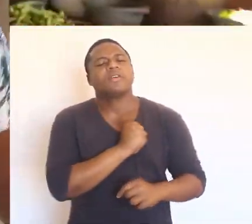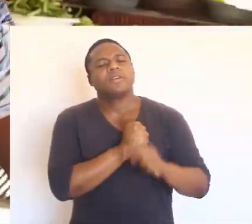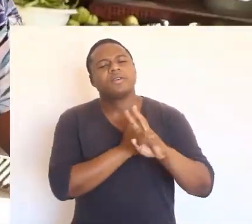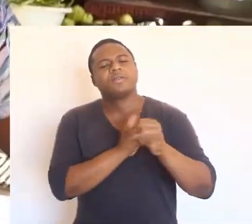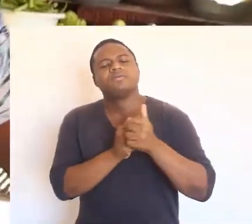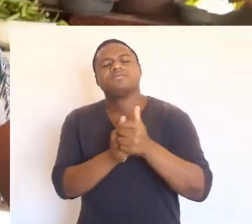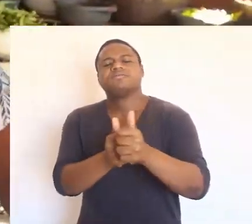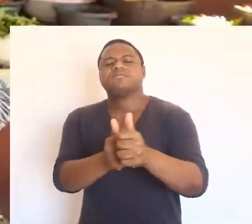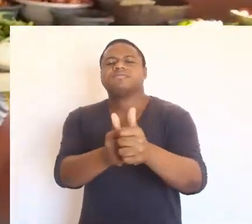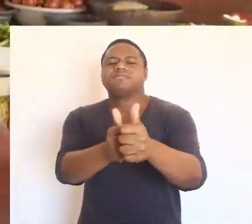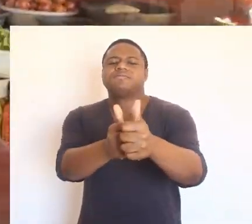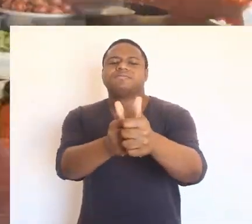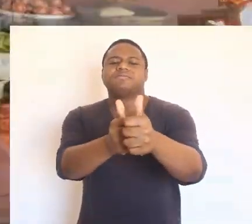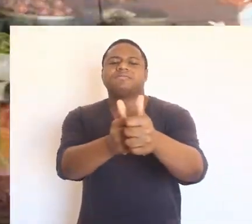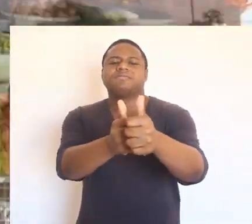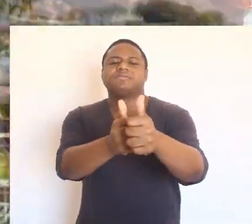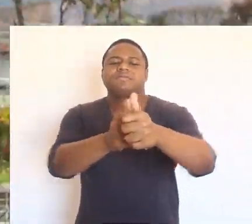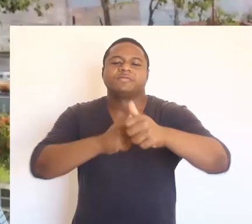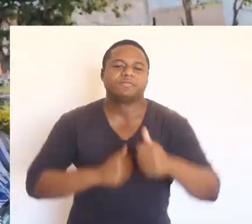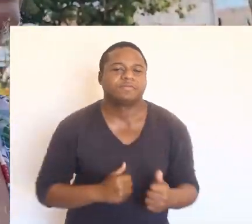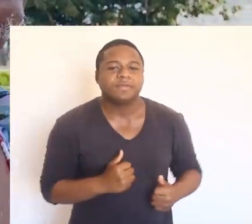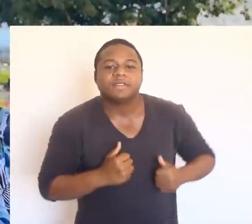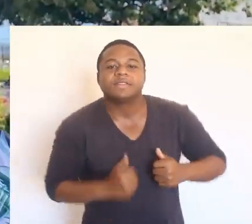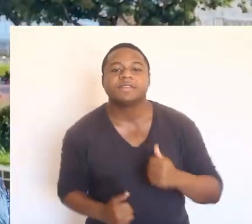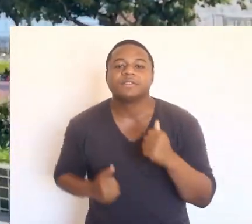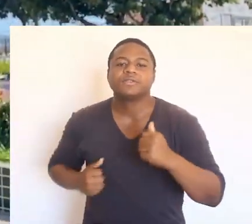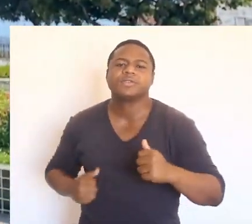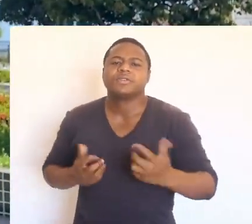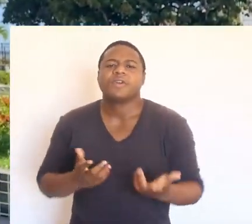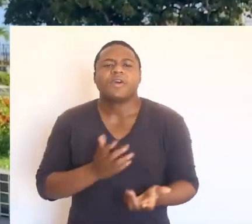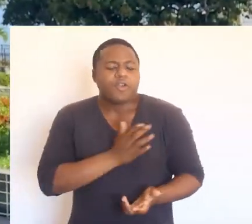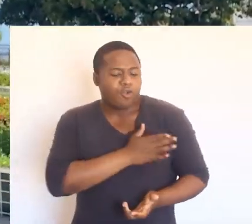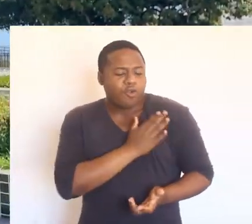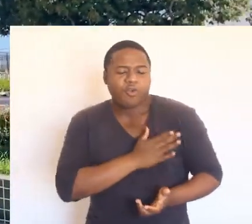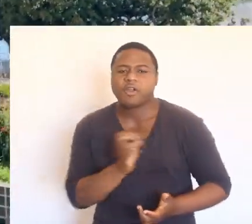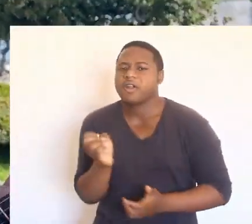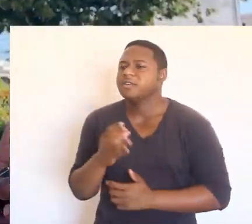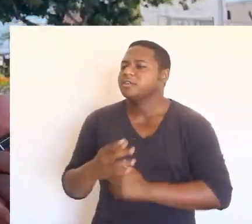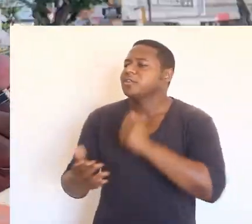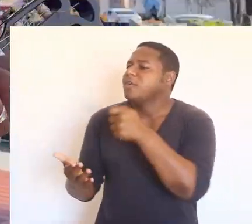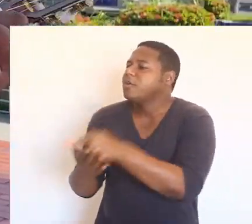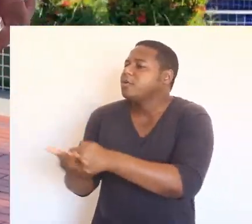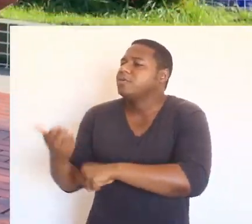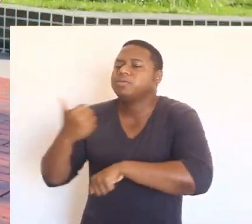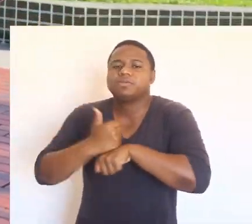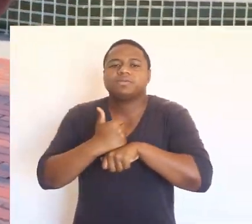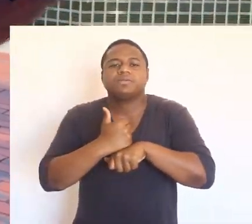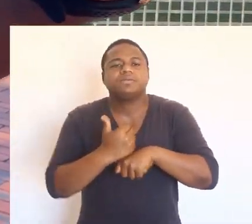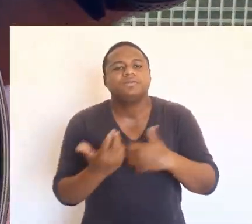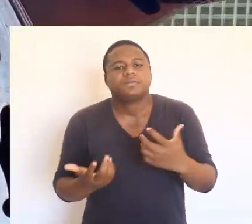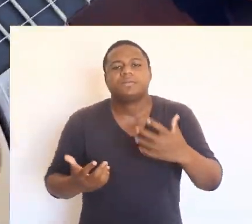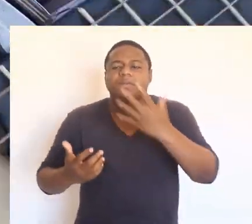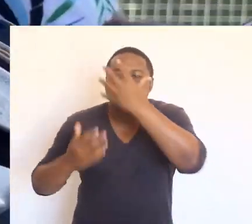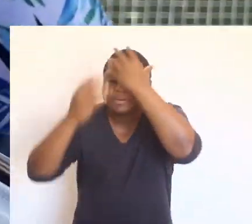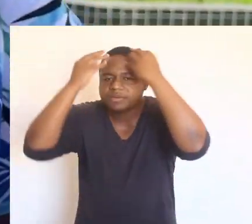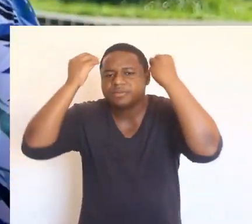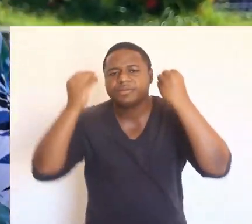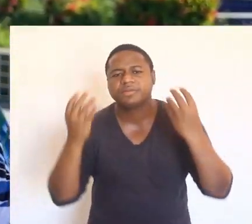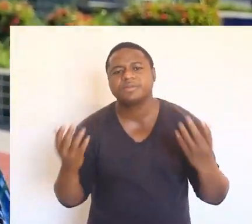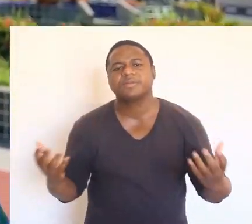caminhar, que o amor vai nos guiar. E quanto custa o coração?